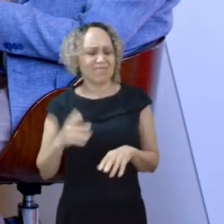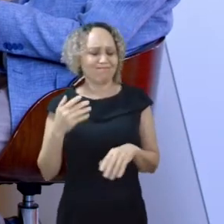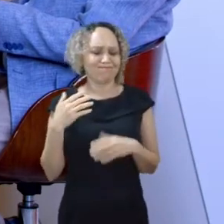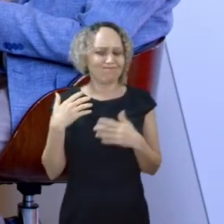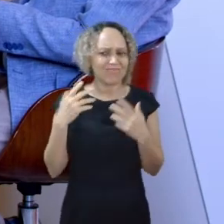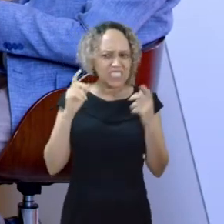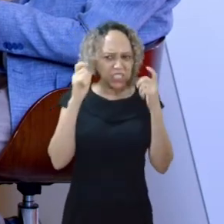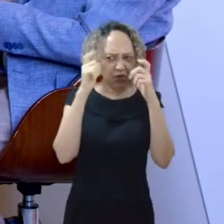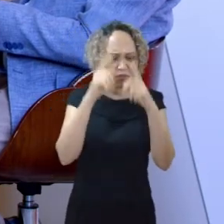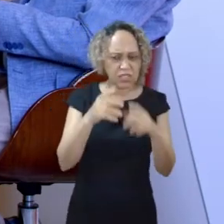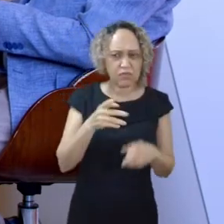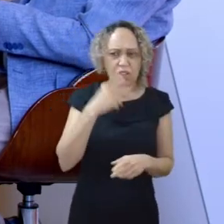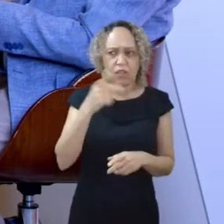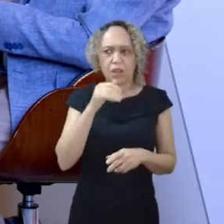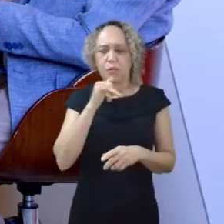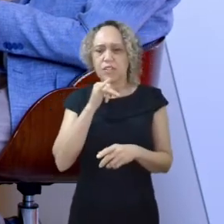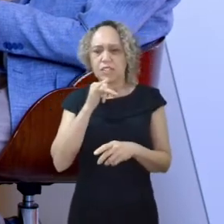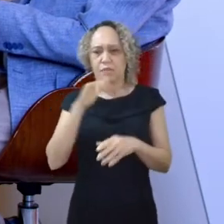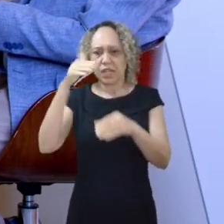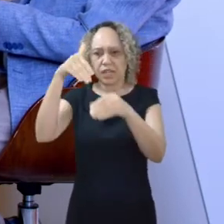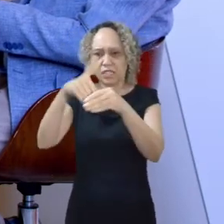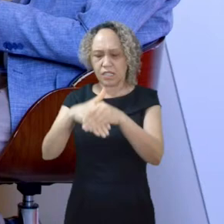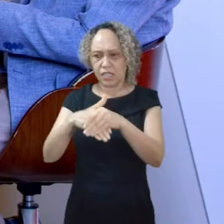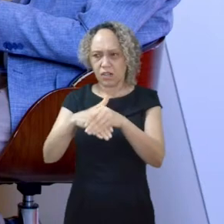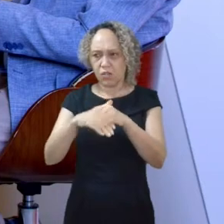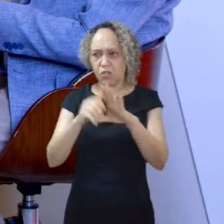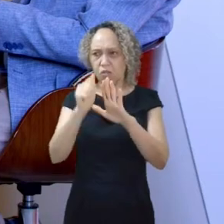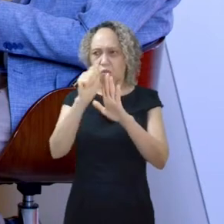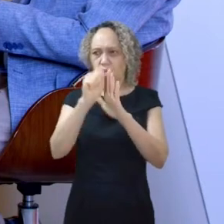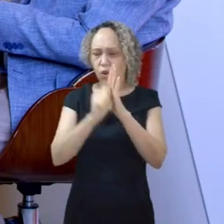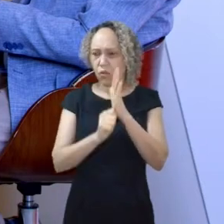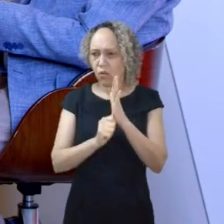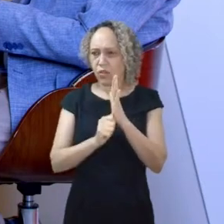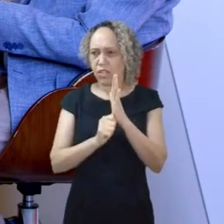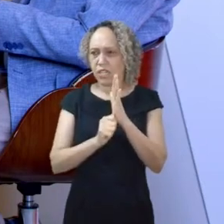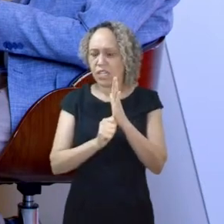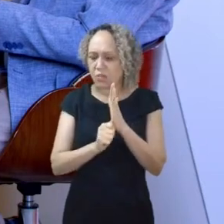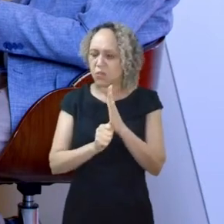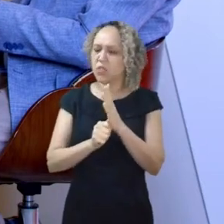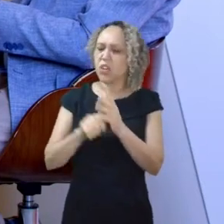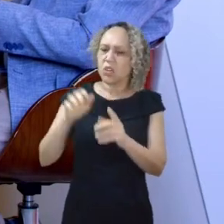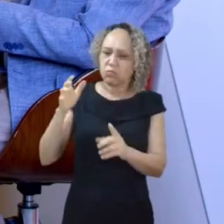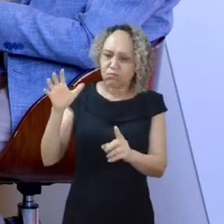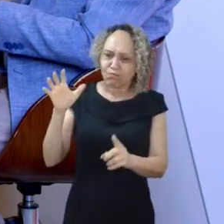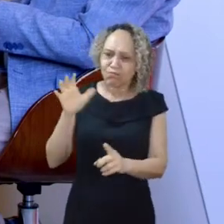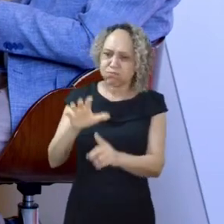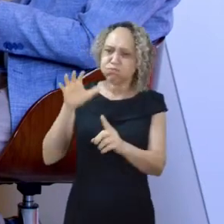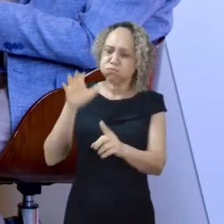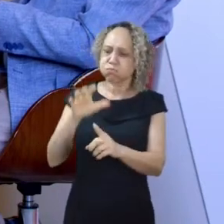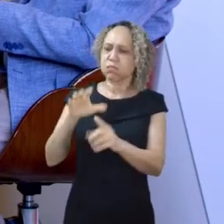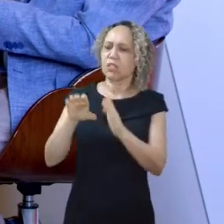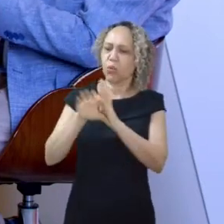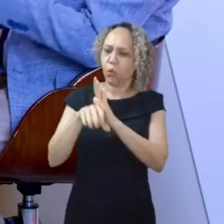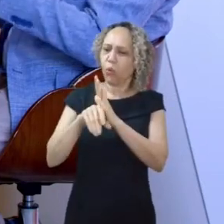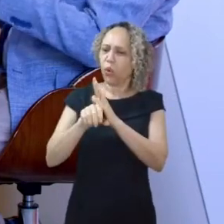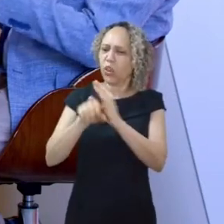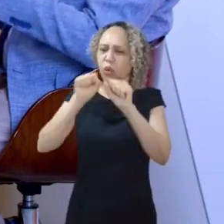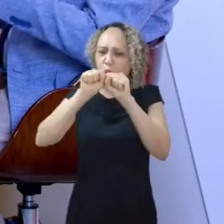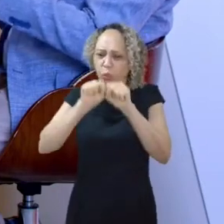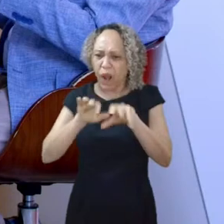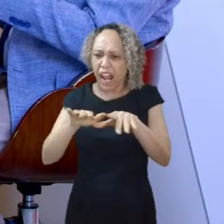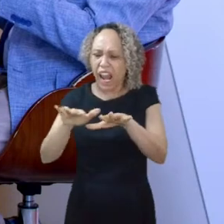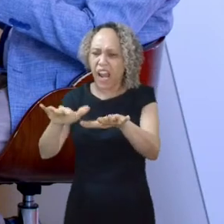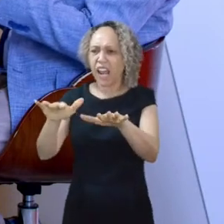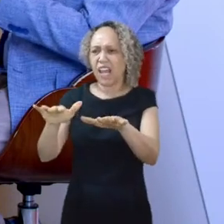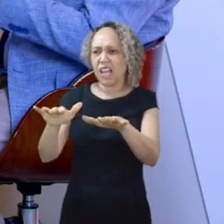de algoritmo que muitas vezes impulsiona um determinado conteúdo para uma oposição, por exemplo. Enfim, é